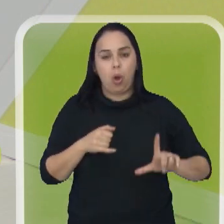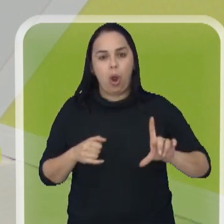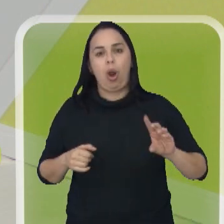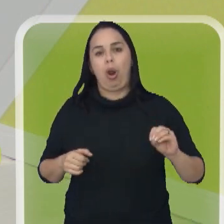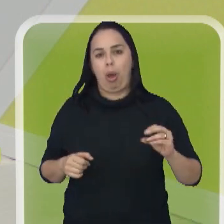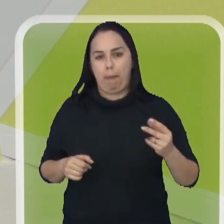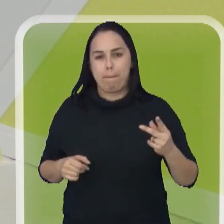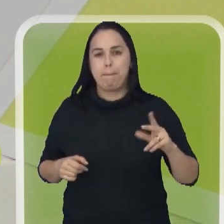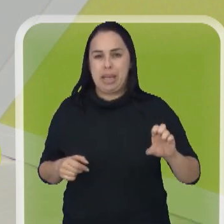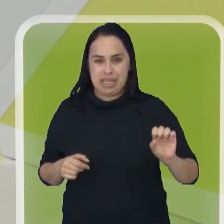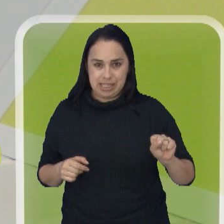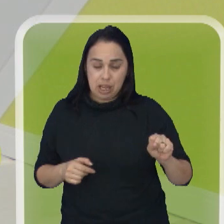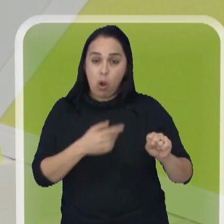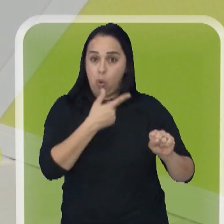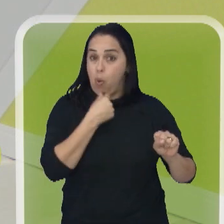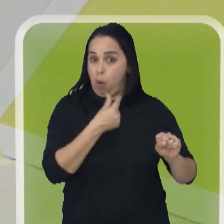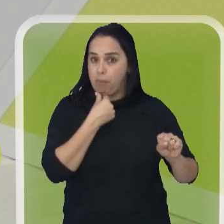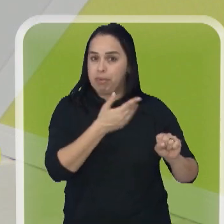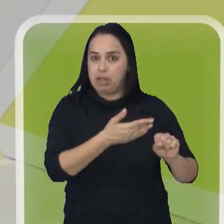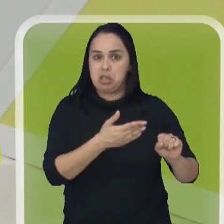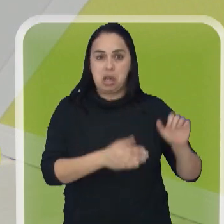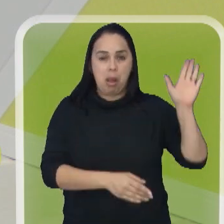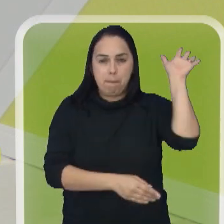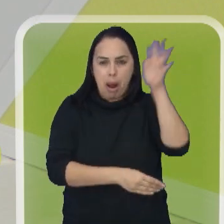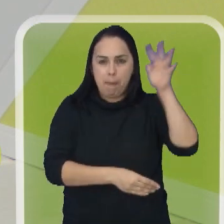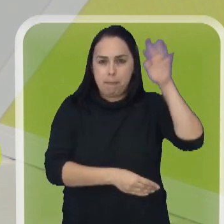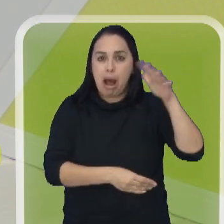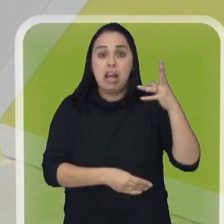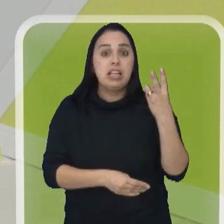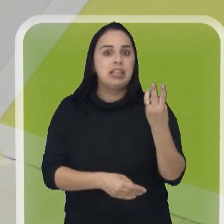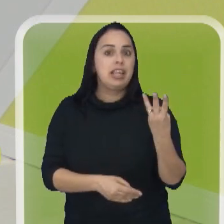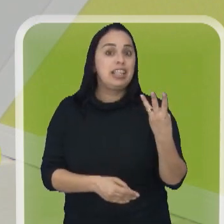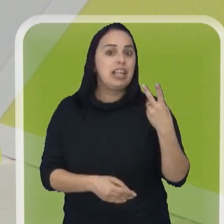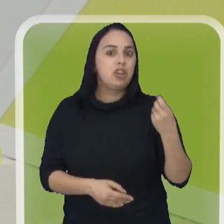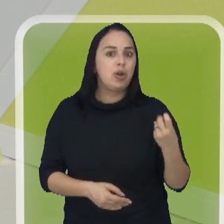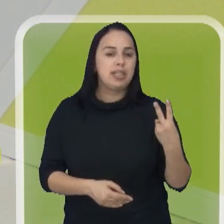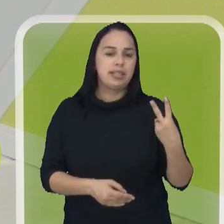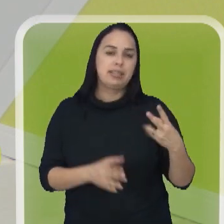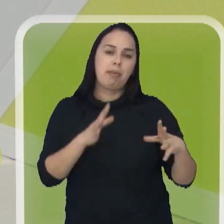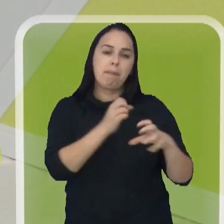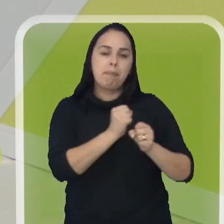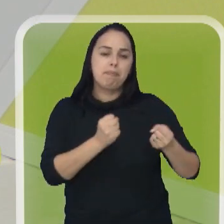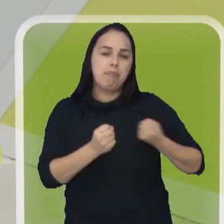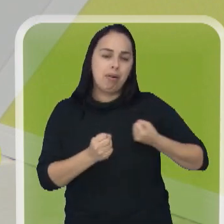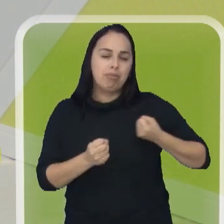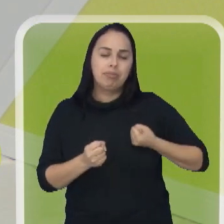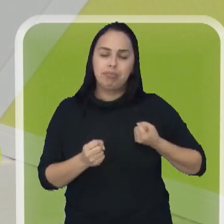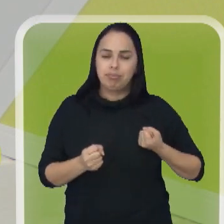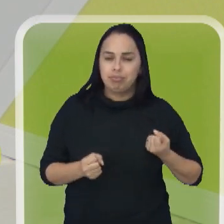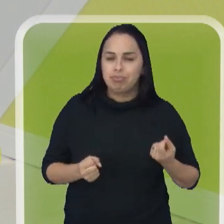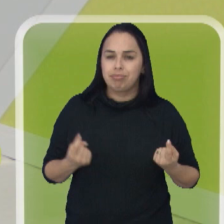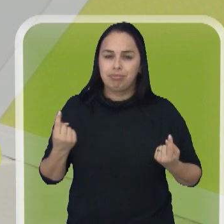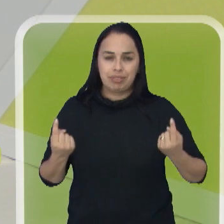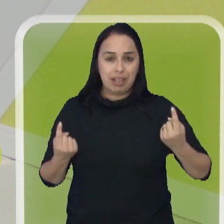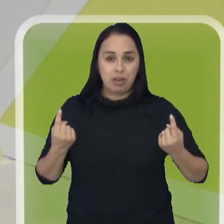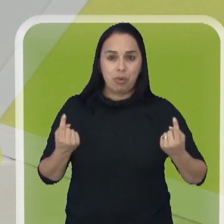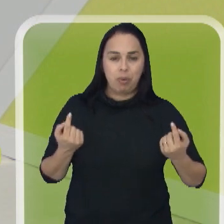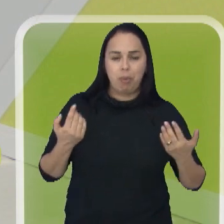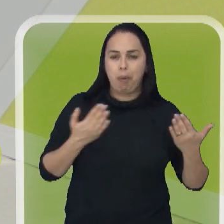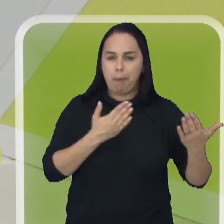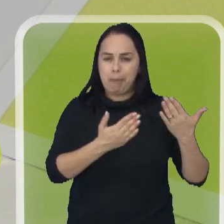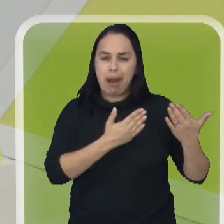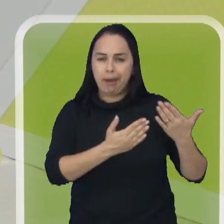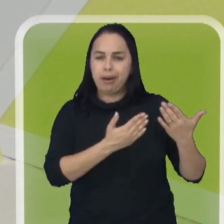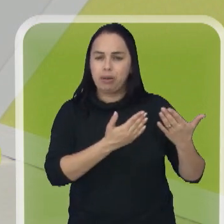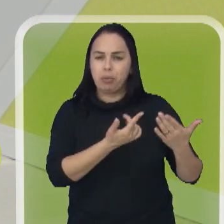que dispensa apresentações, não é à toa que o cara marcou 32 pontos, aí você pega entre outros jogadores, o Lucão não foi